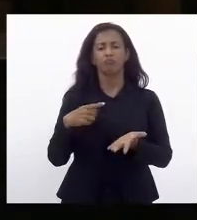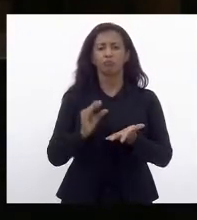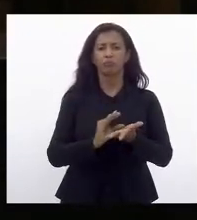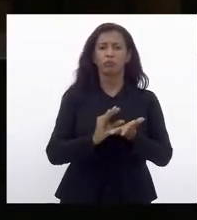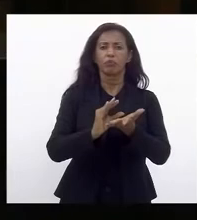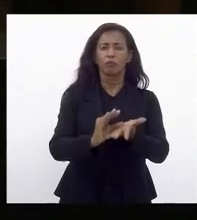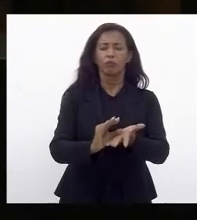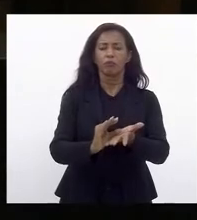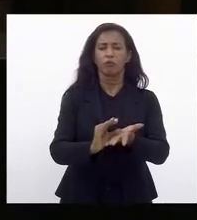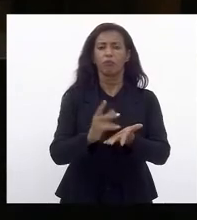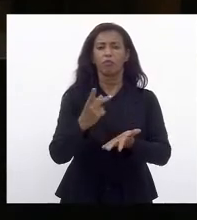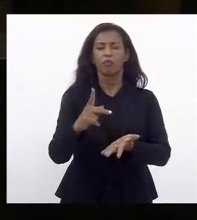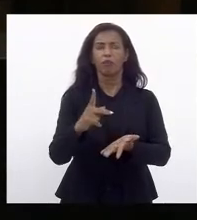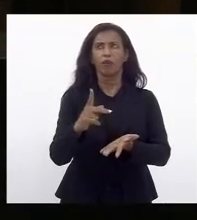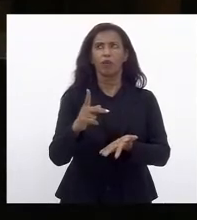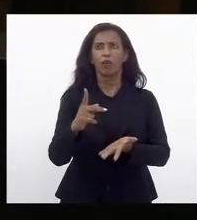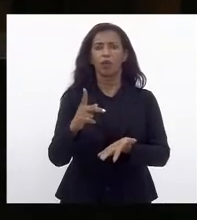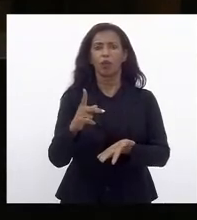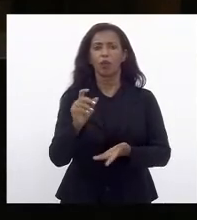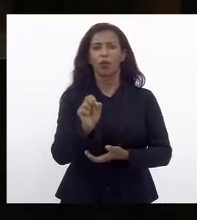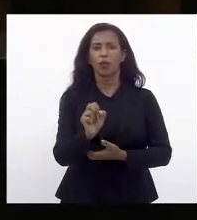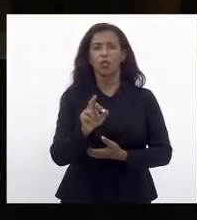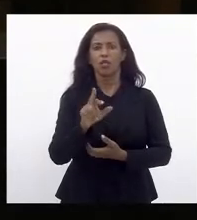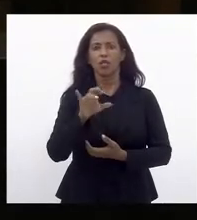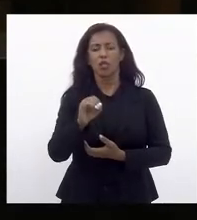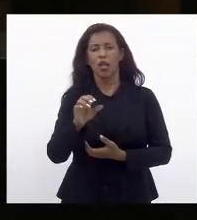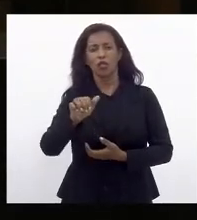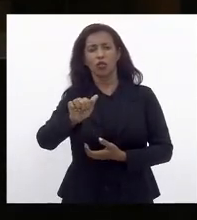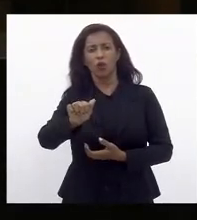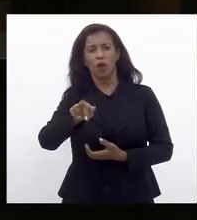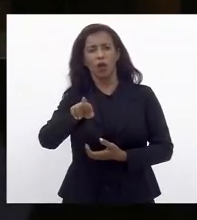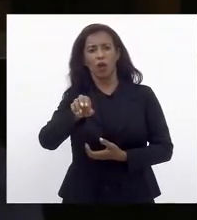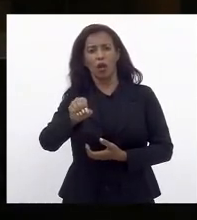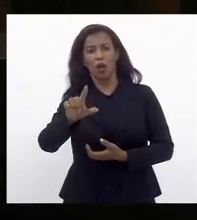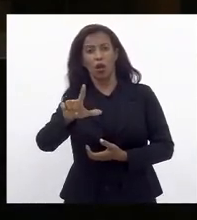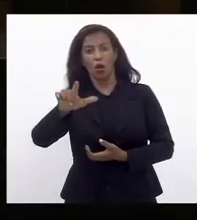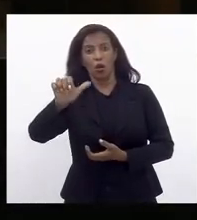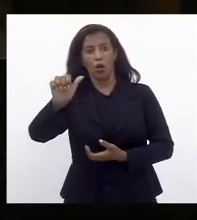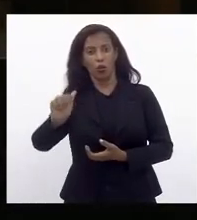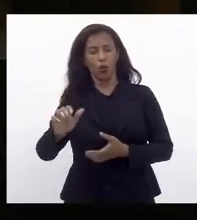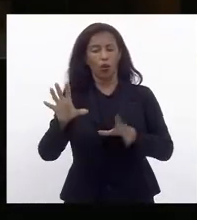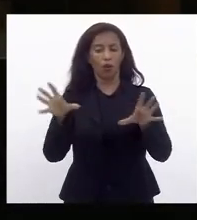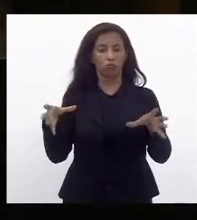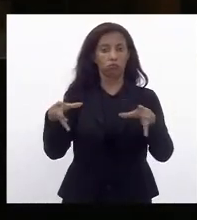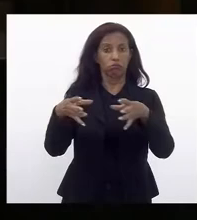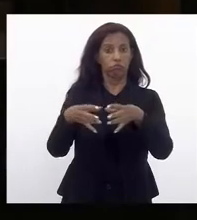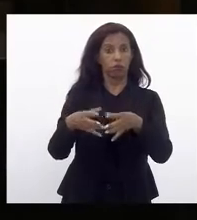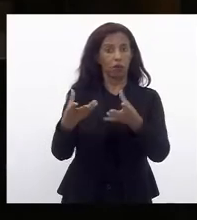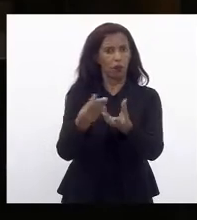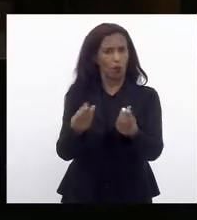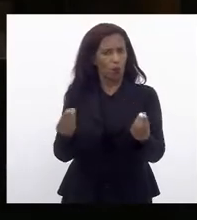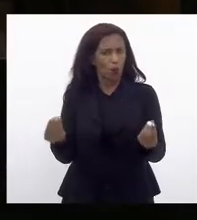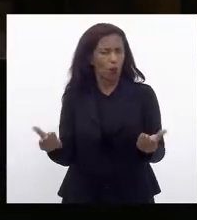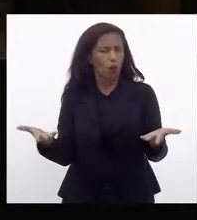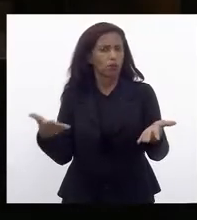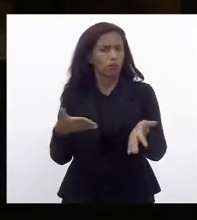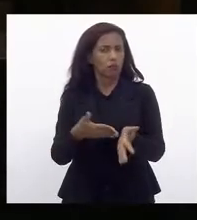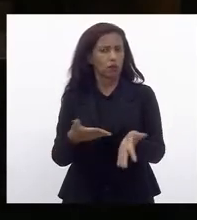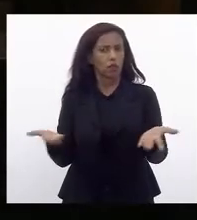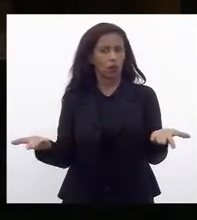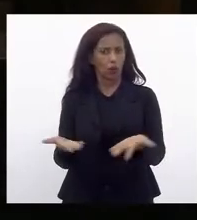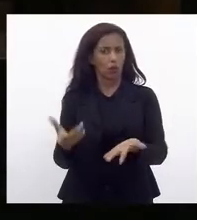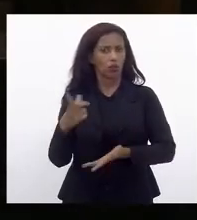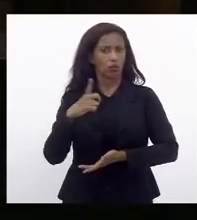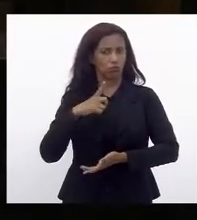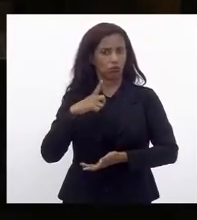pelo saudoso Sérgio Arouca, né? Aquele pessoal que muitos deles ainda hoje